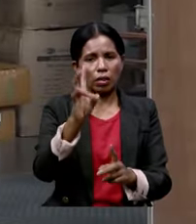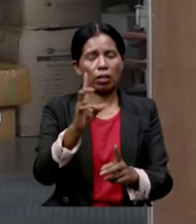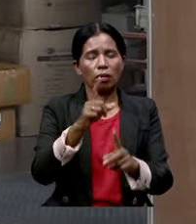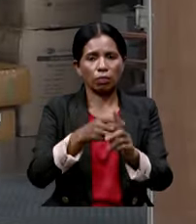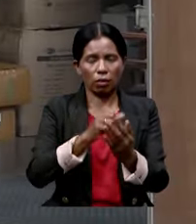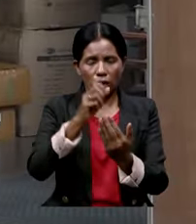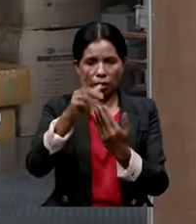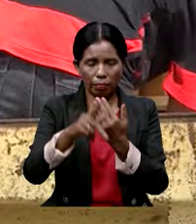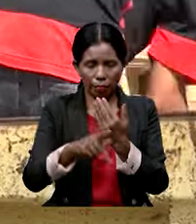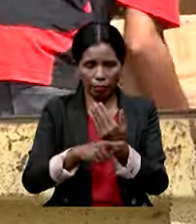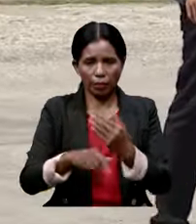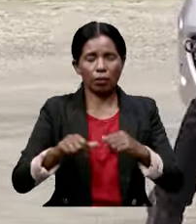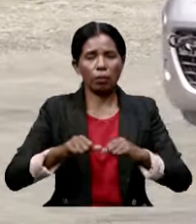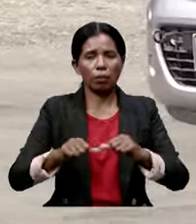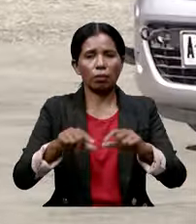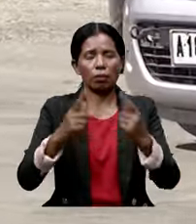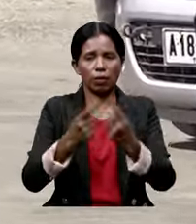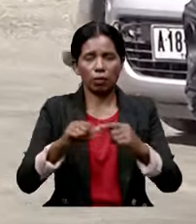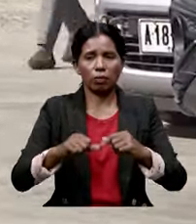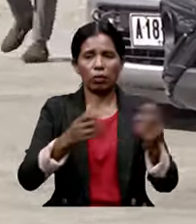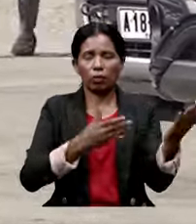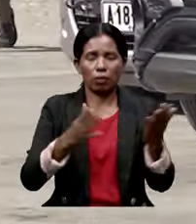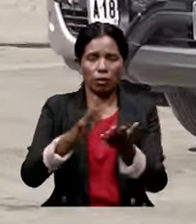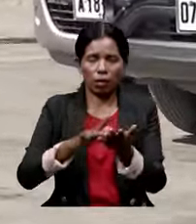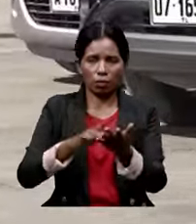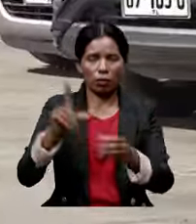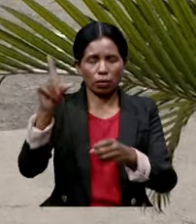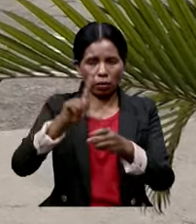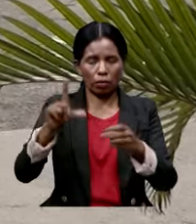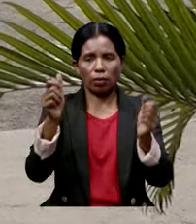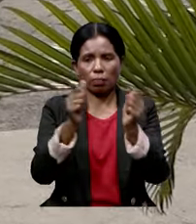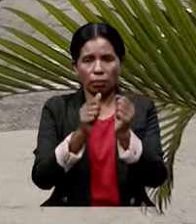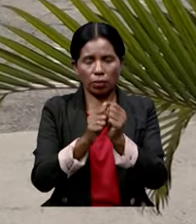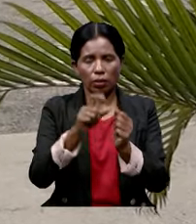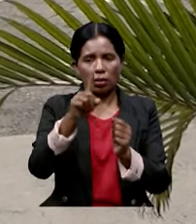ne. Companhia continua hatamatan reazentes laboratorium hamutuk